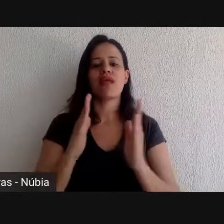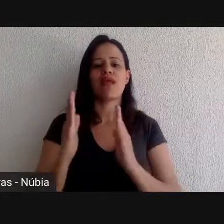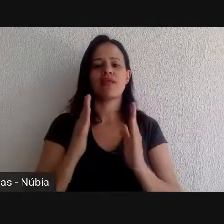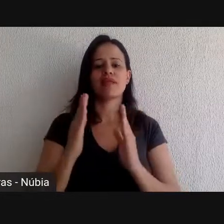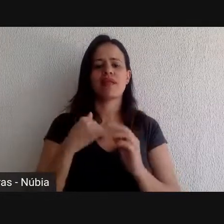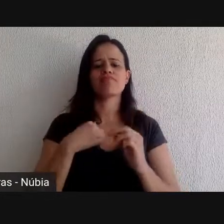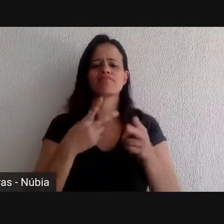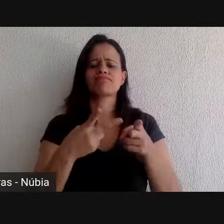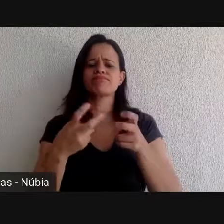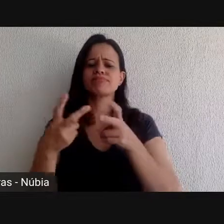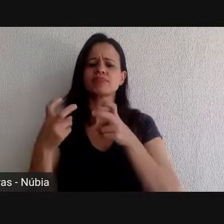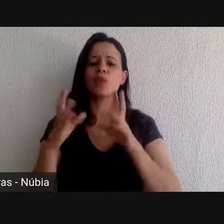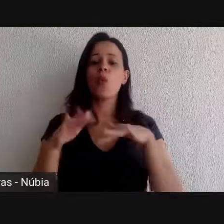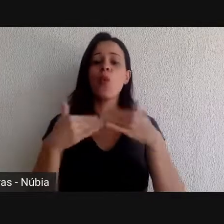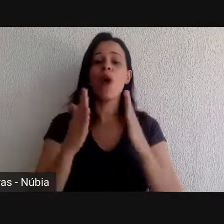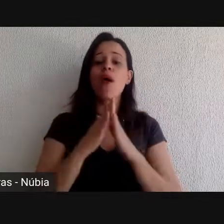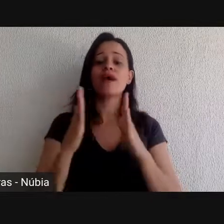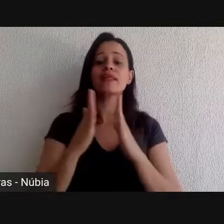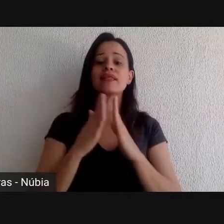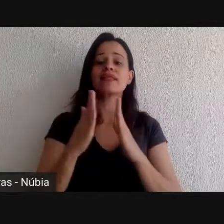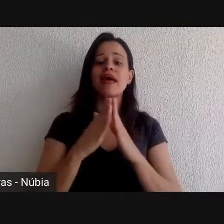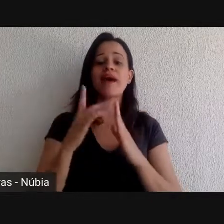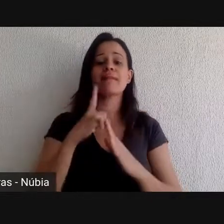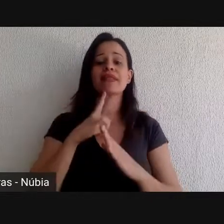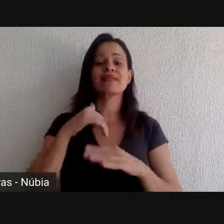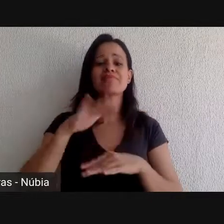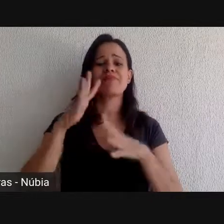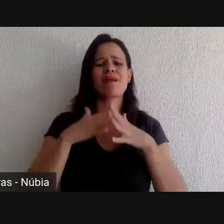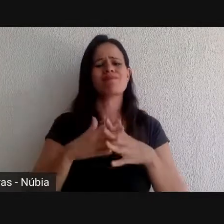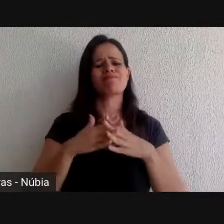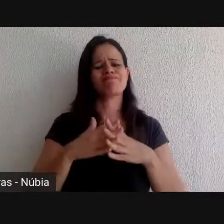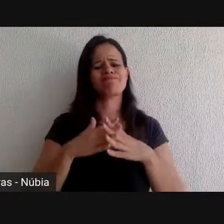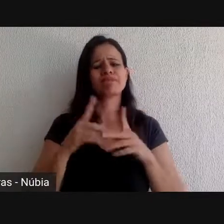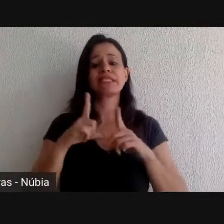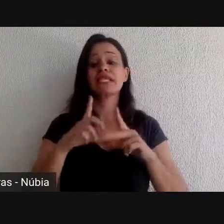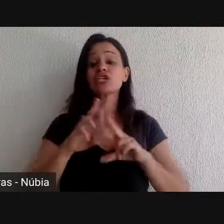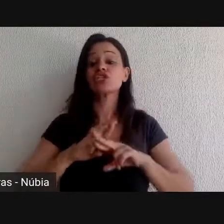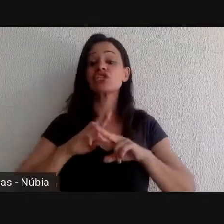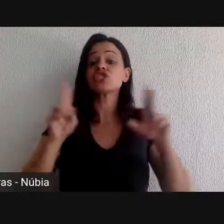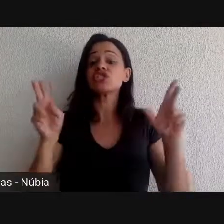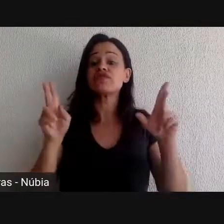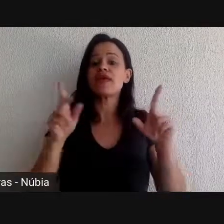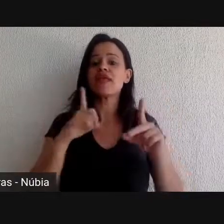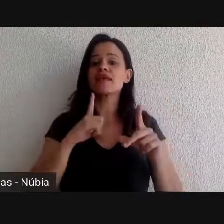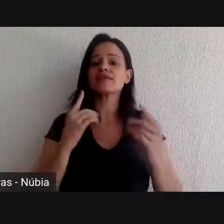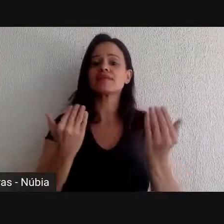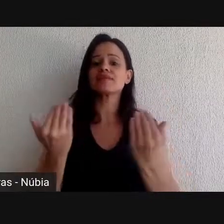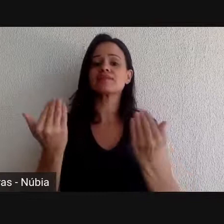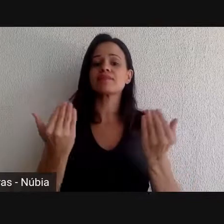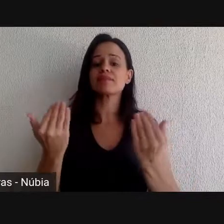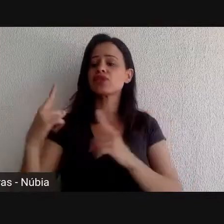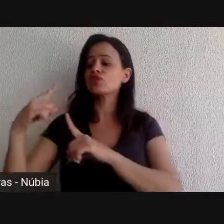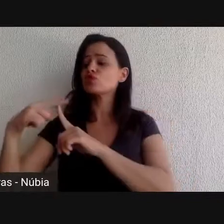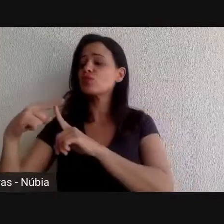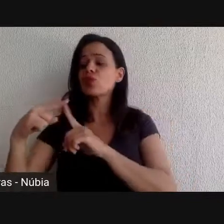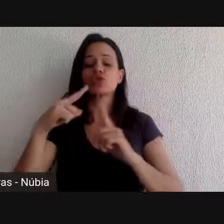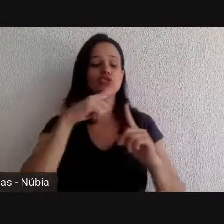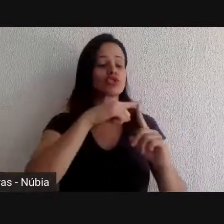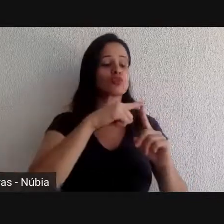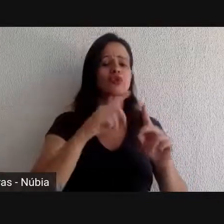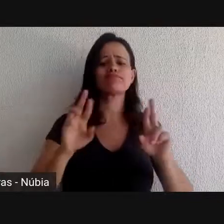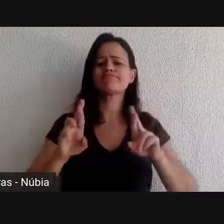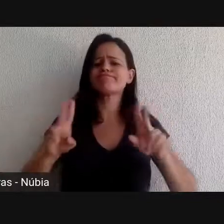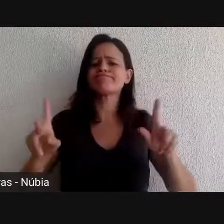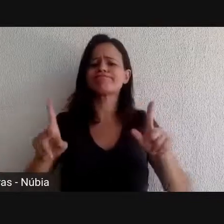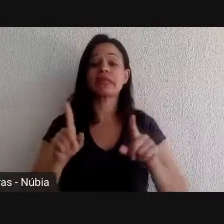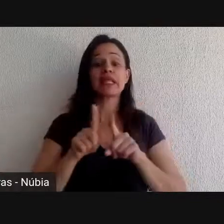perceber quais são as etapas críticas, foi possível perceber uma diferença muito grande no tempo consumido de uma tipologia para outra. E o TCU